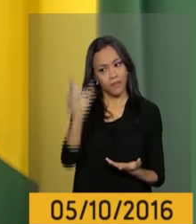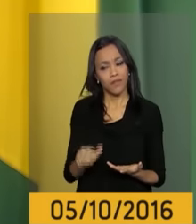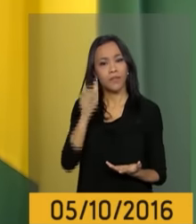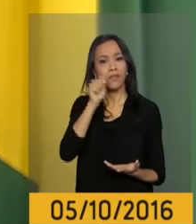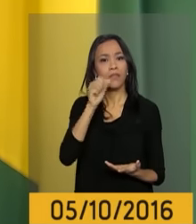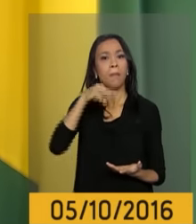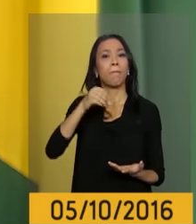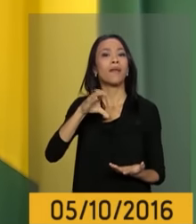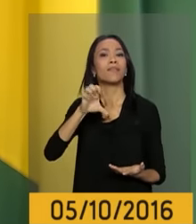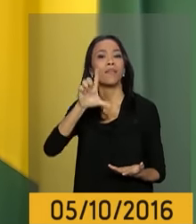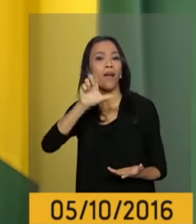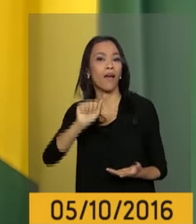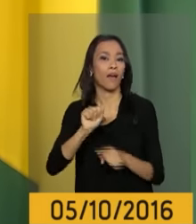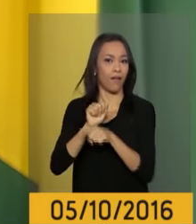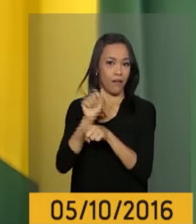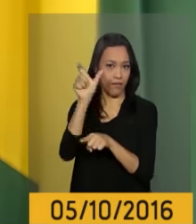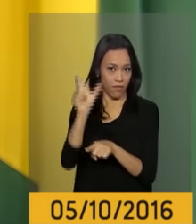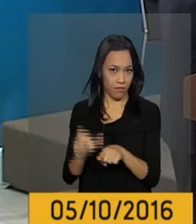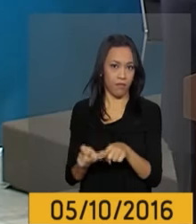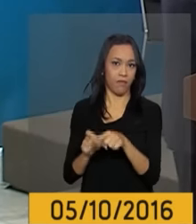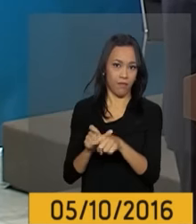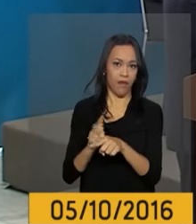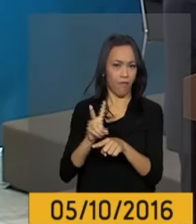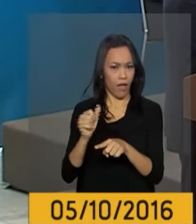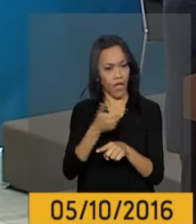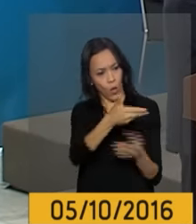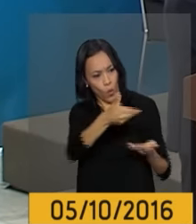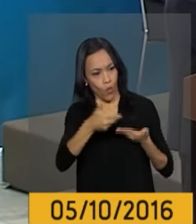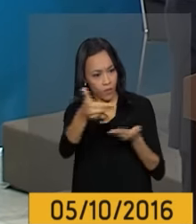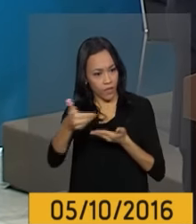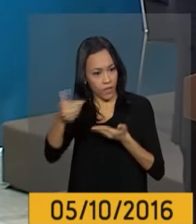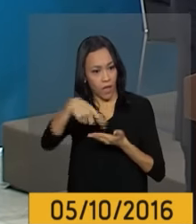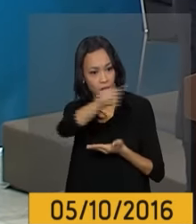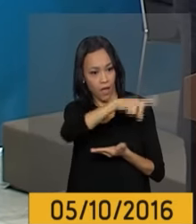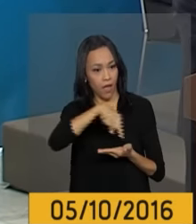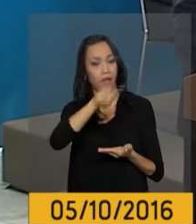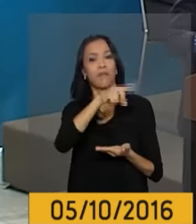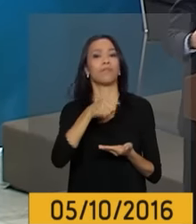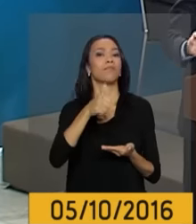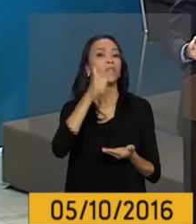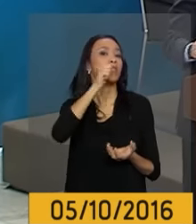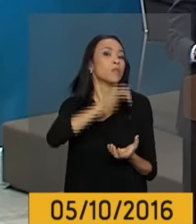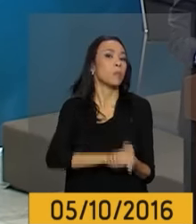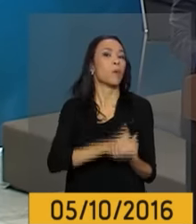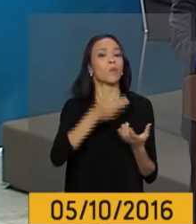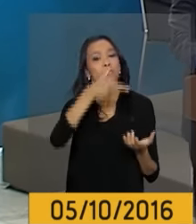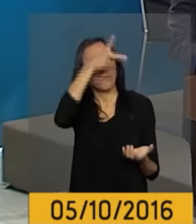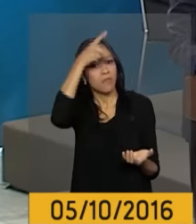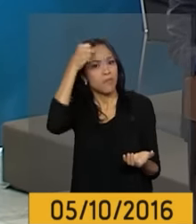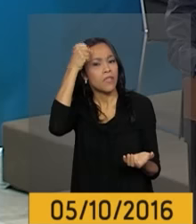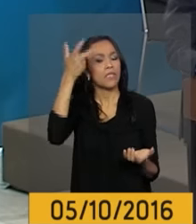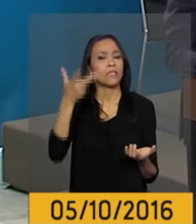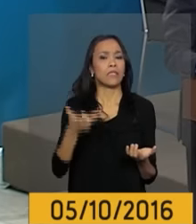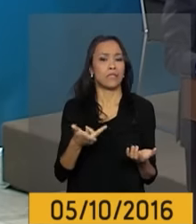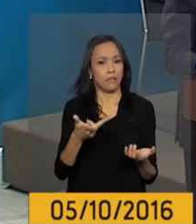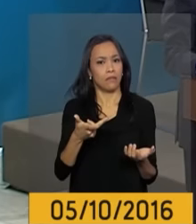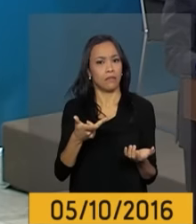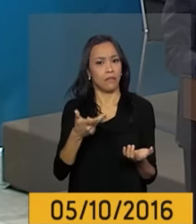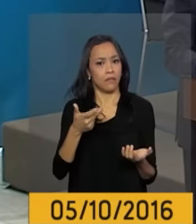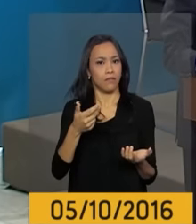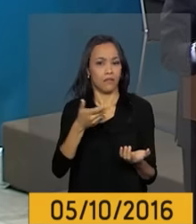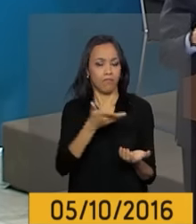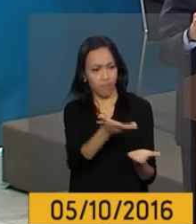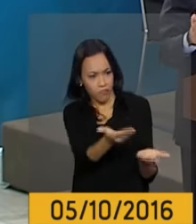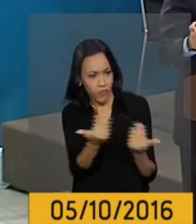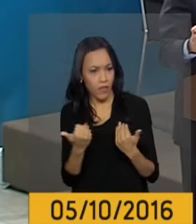um dia vai convidar as senhoras primeiras-damas e as senhoras prefeitas municipais, não é?